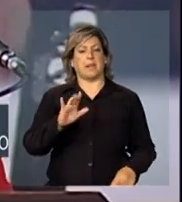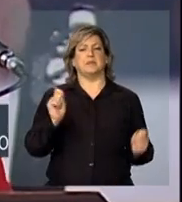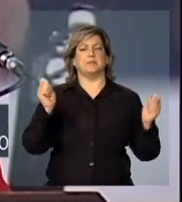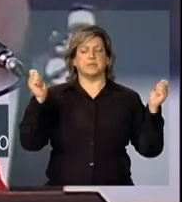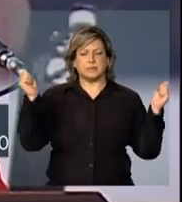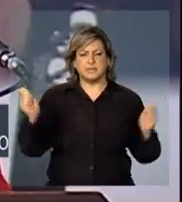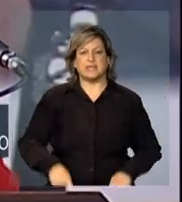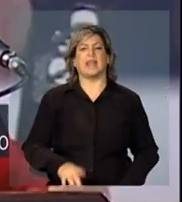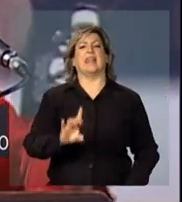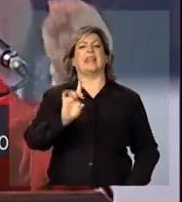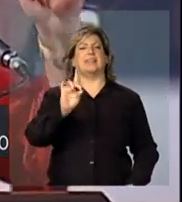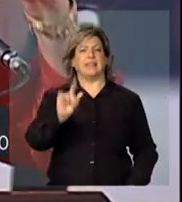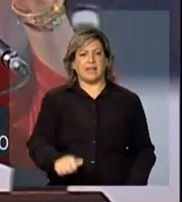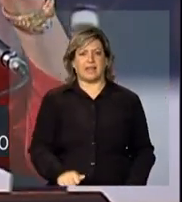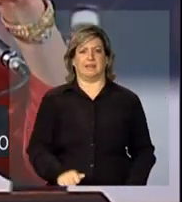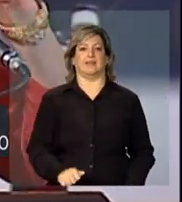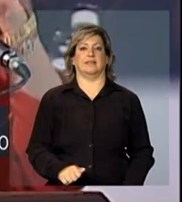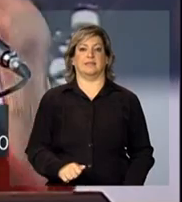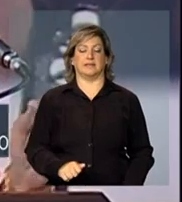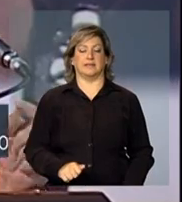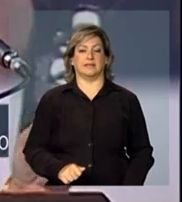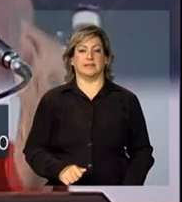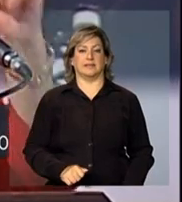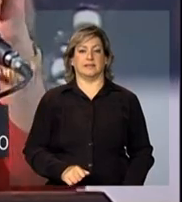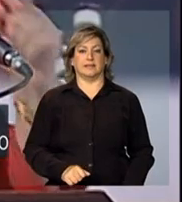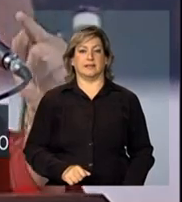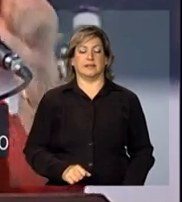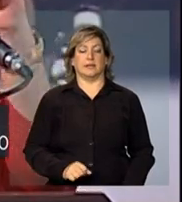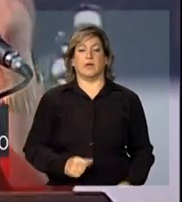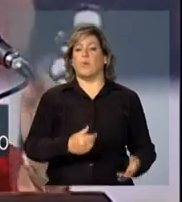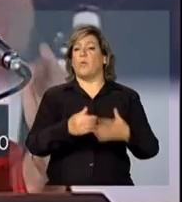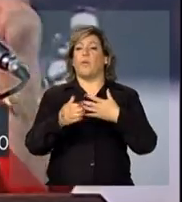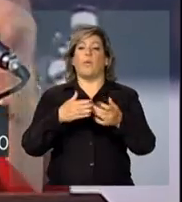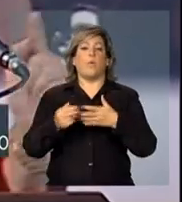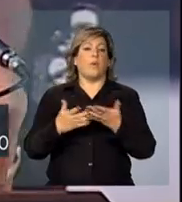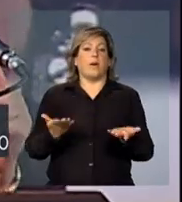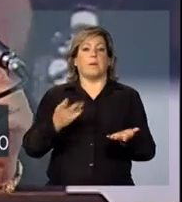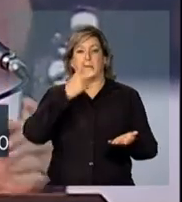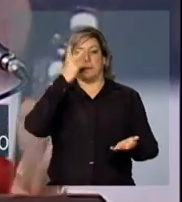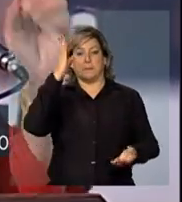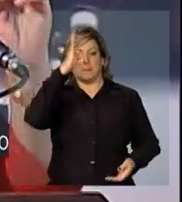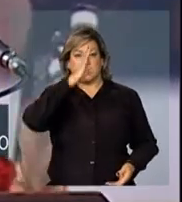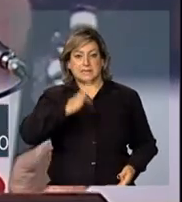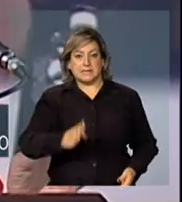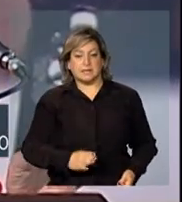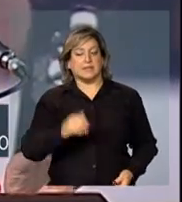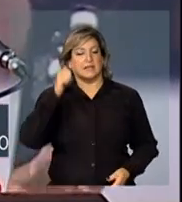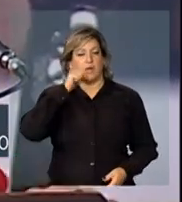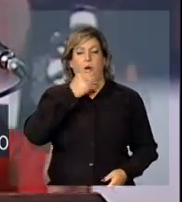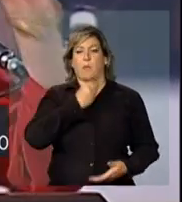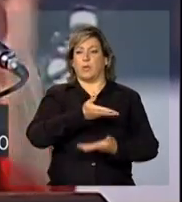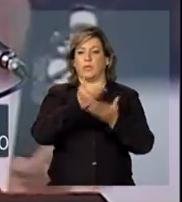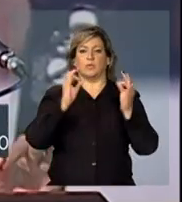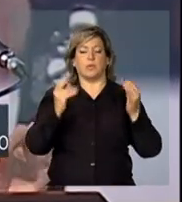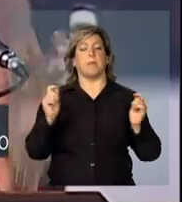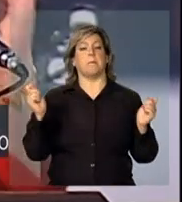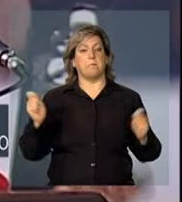é viável e é que qualquer brasileiro e brasileira Viva